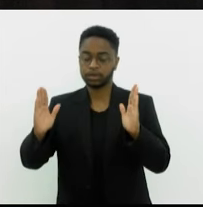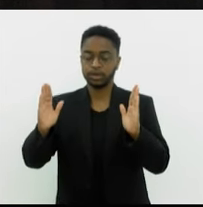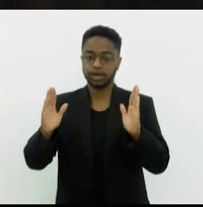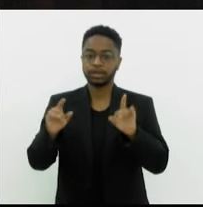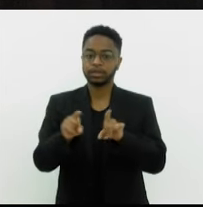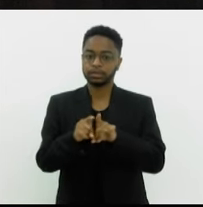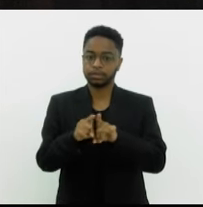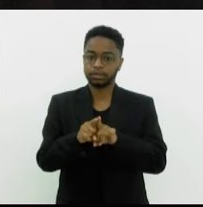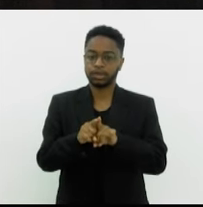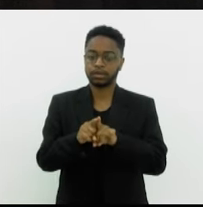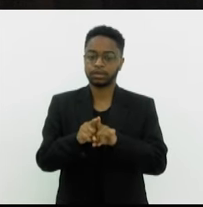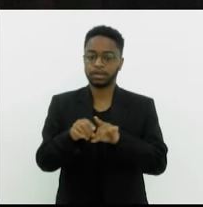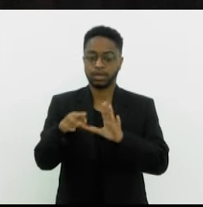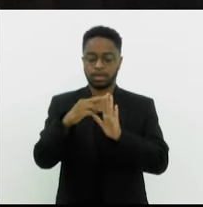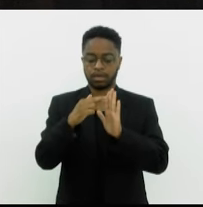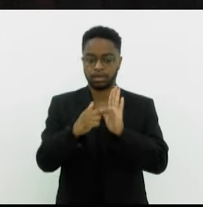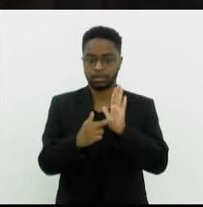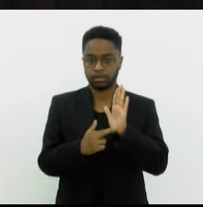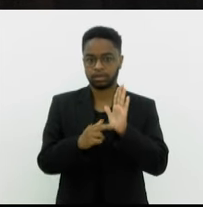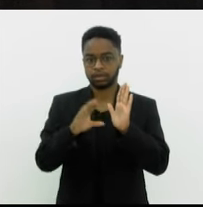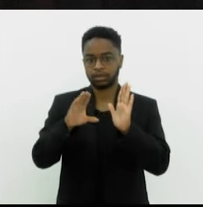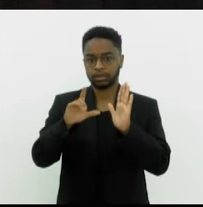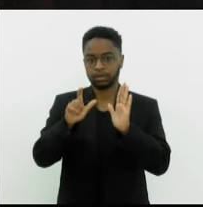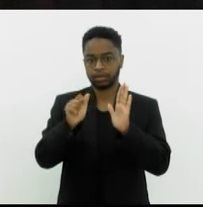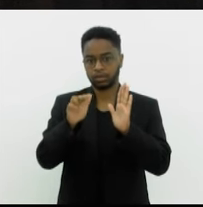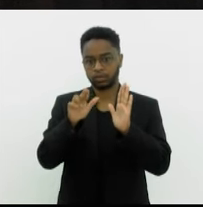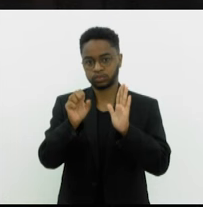as cláusulas contidas